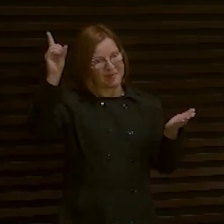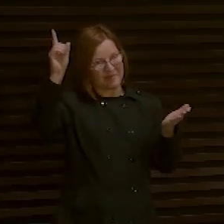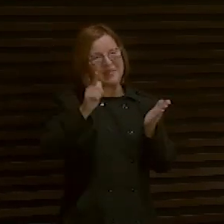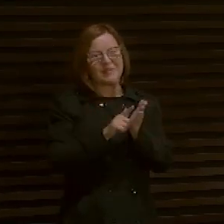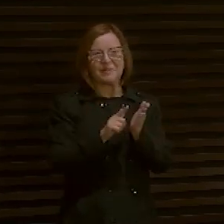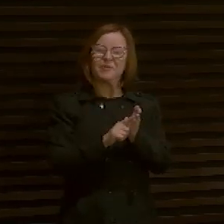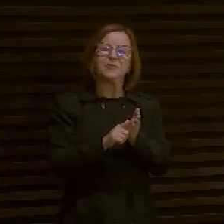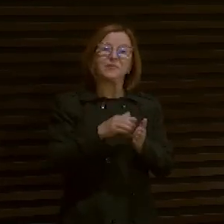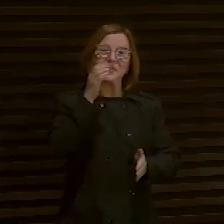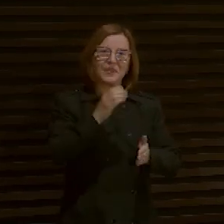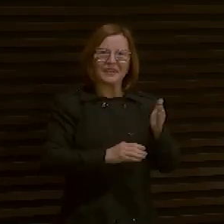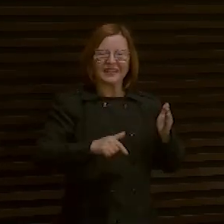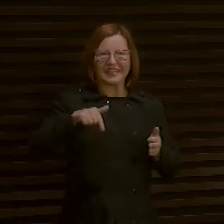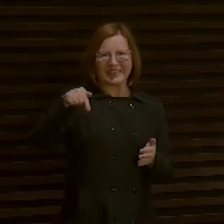Reis, capítulo 7.